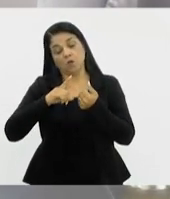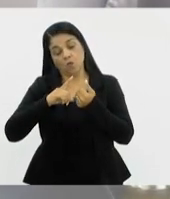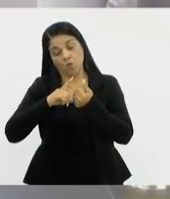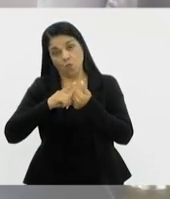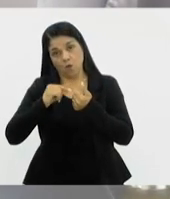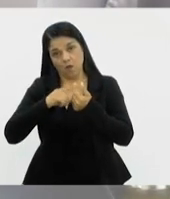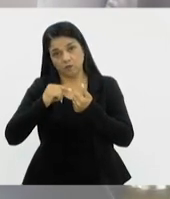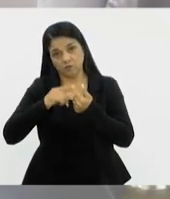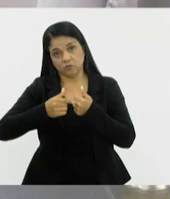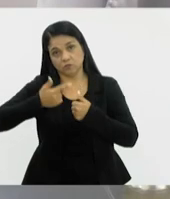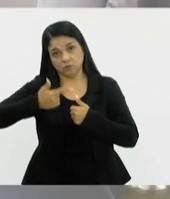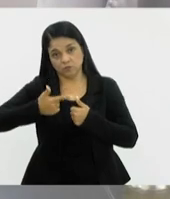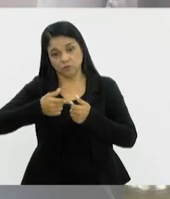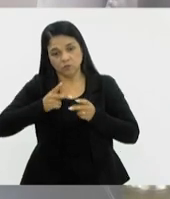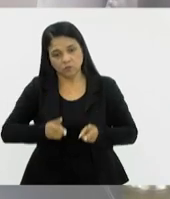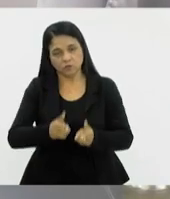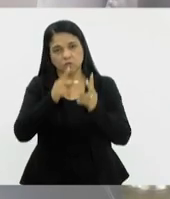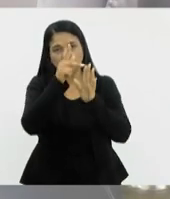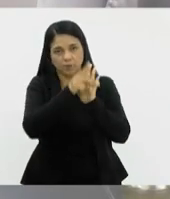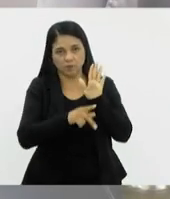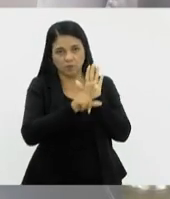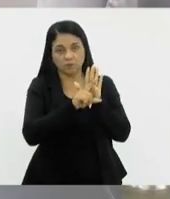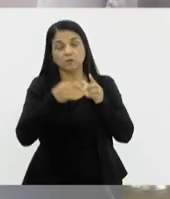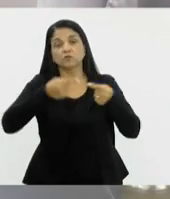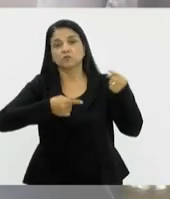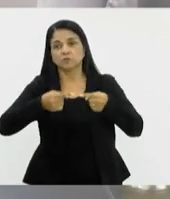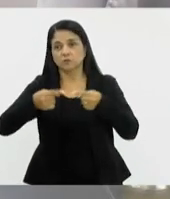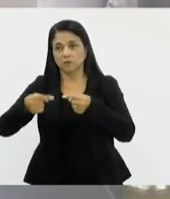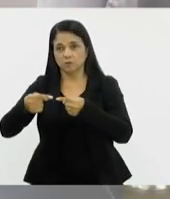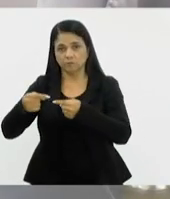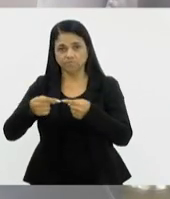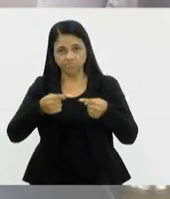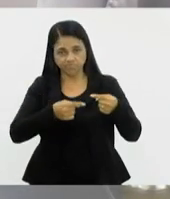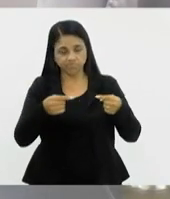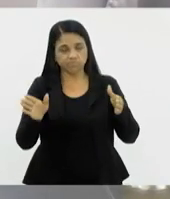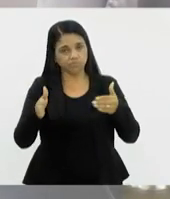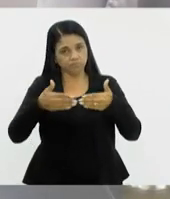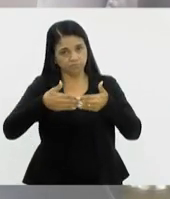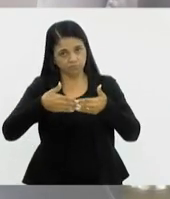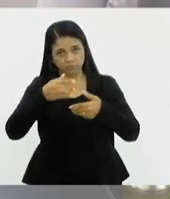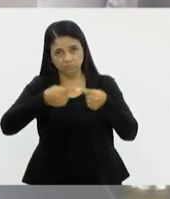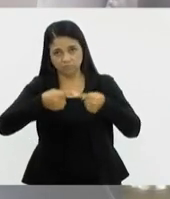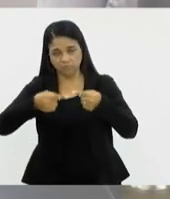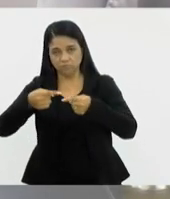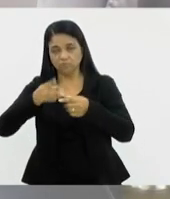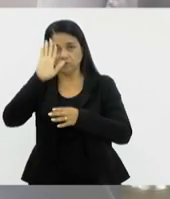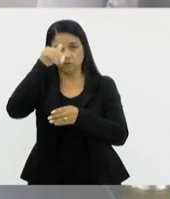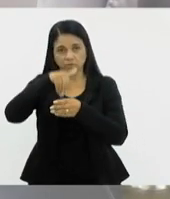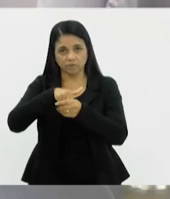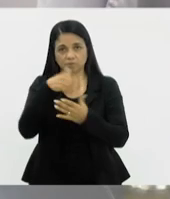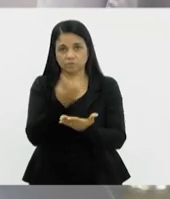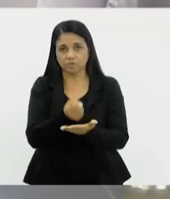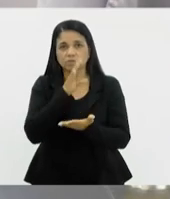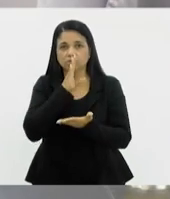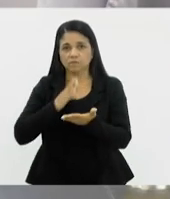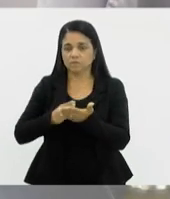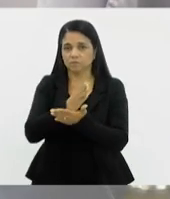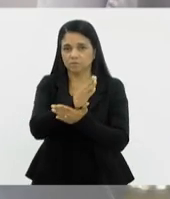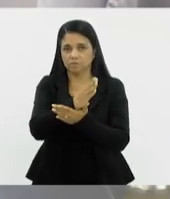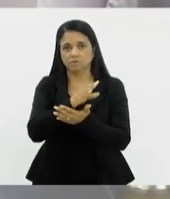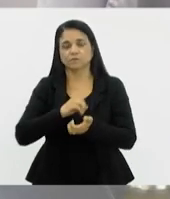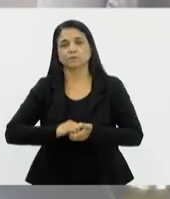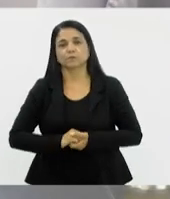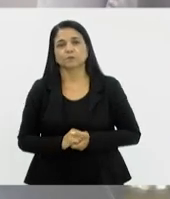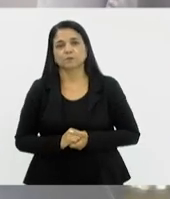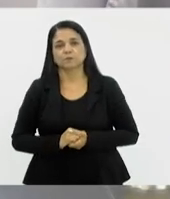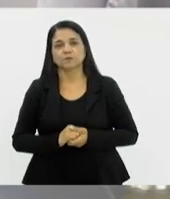mantendo a constitucionalidade do projeto. Em discussão. Não havendo quem queira discutir, encerrada a discussão. Em votação, os senhores que aprovam, permaneçam como estão.